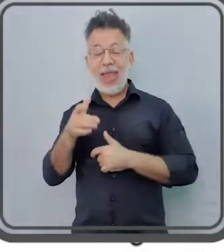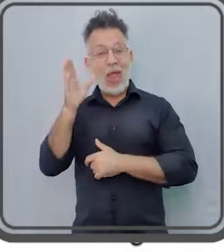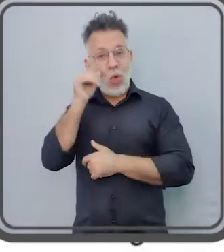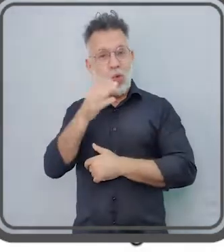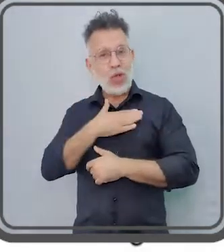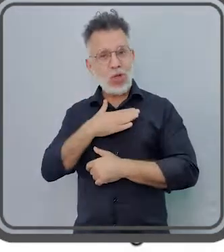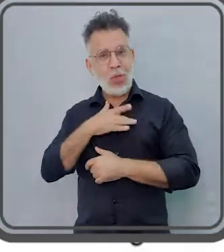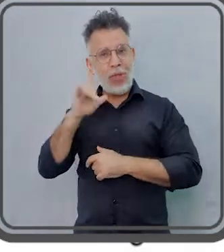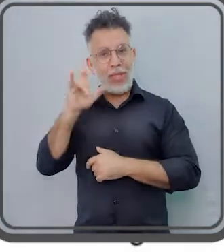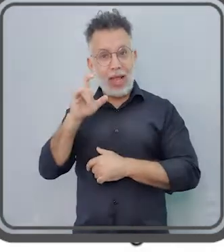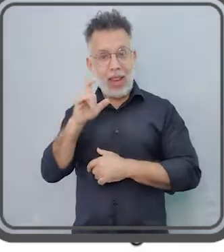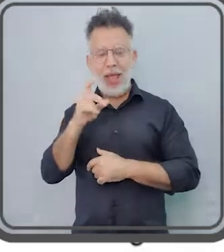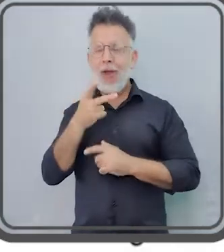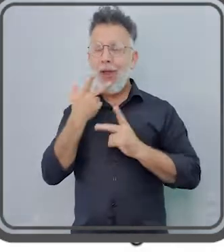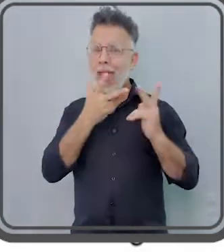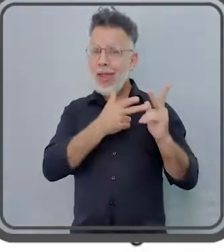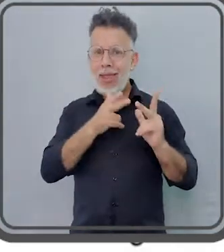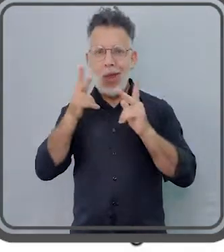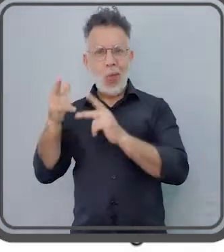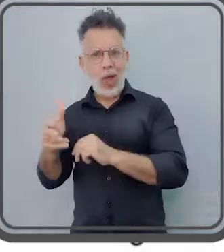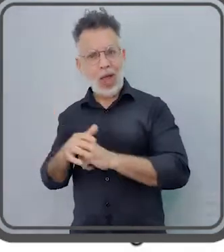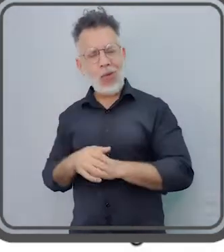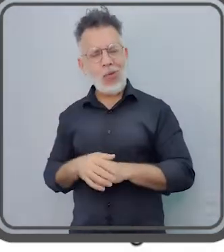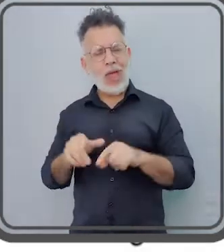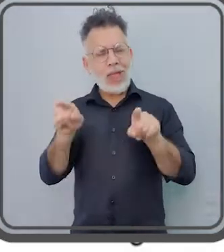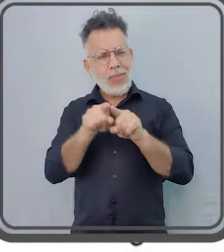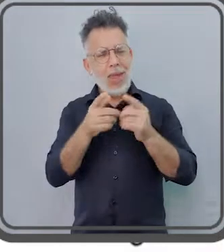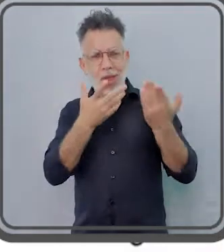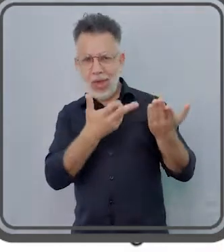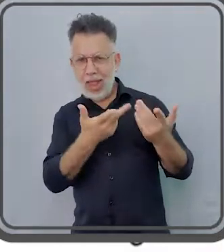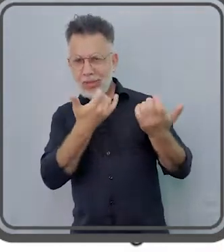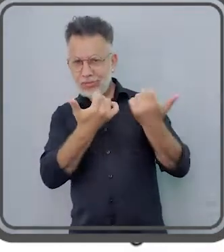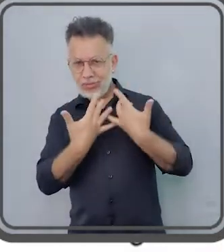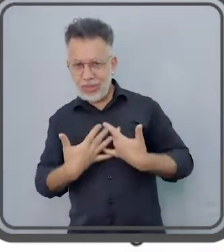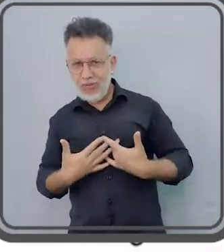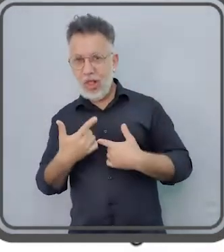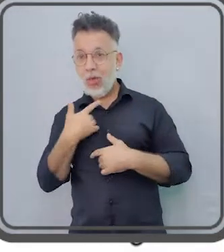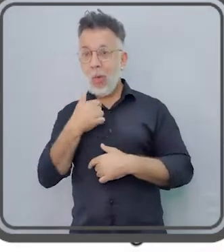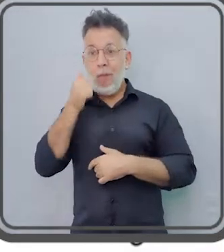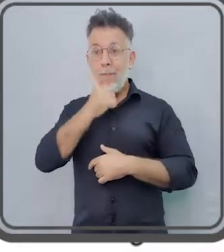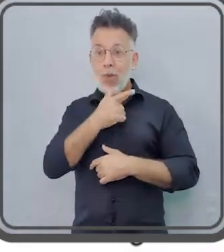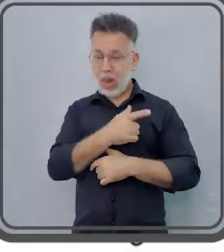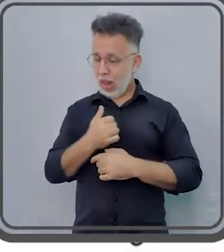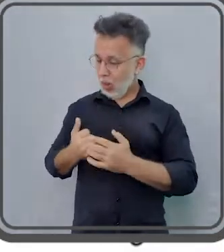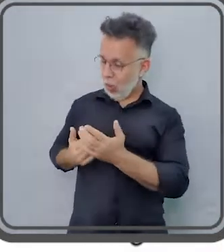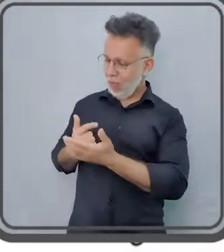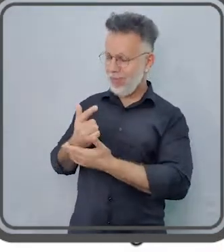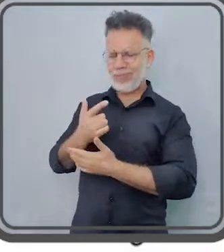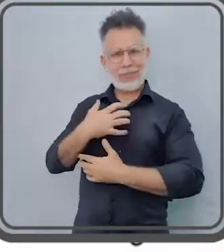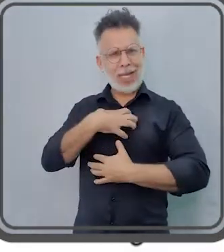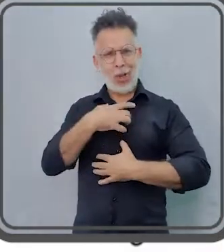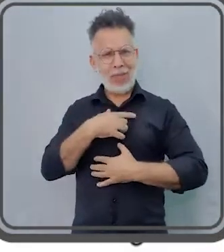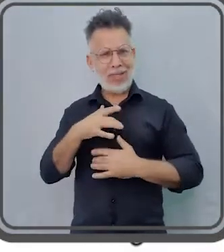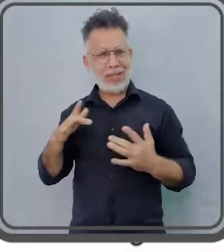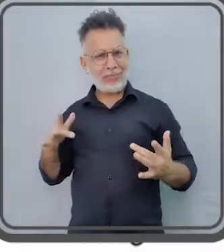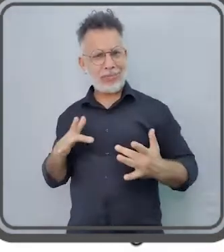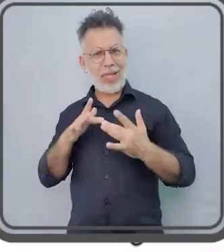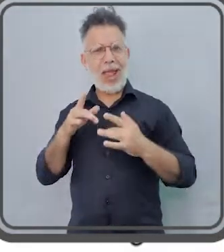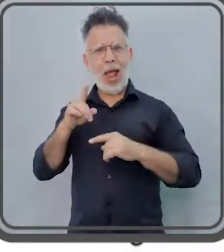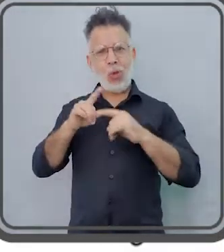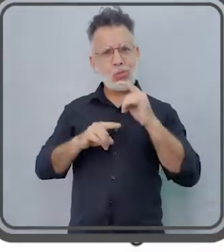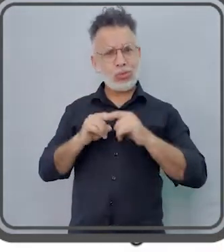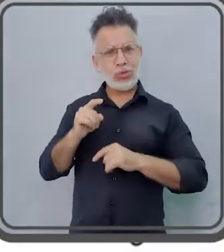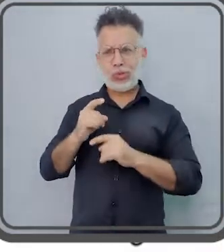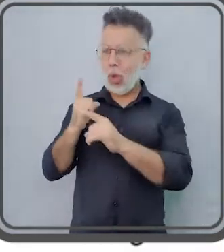foi que o meu Instagram apontou a mesma coisa. E eu também quero te escutar, Marina, porque como uma mulher consumidora, eu não me sinto conectada